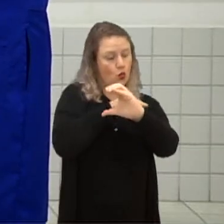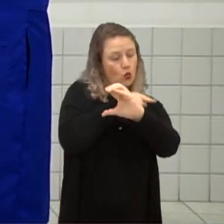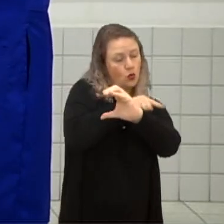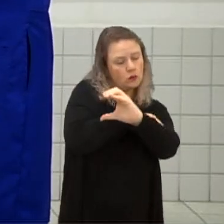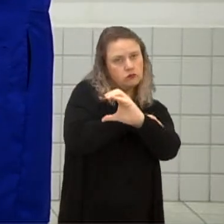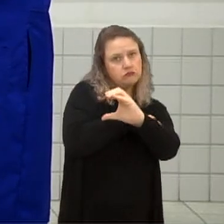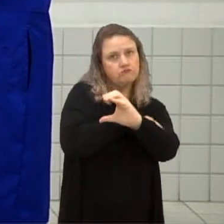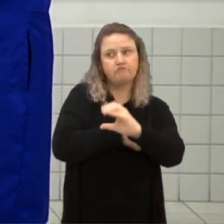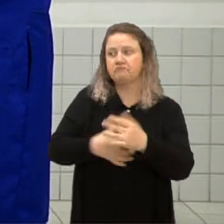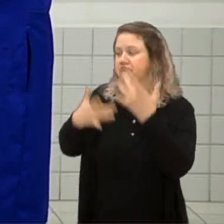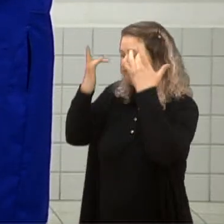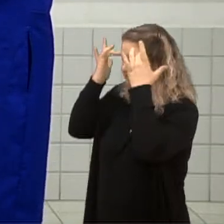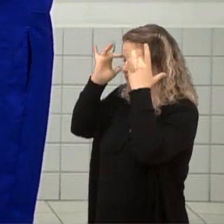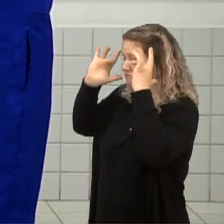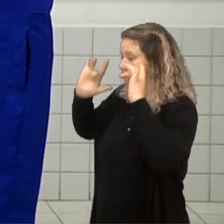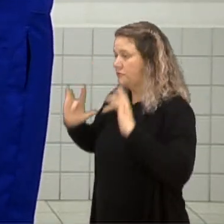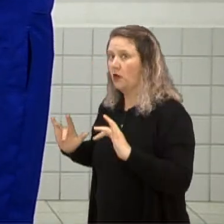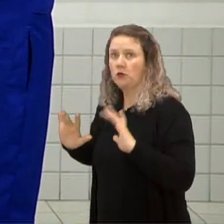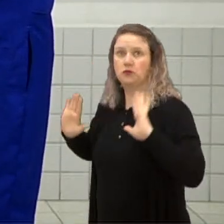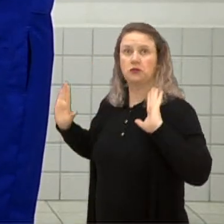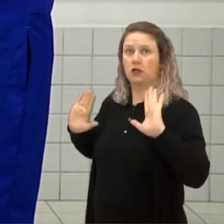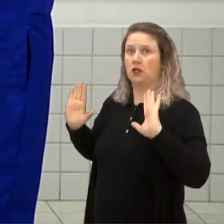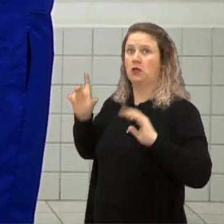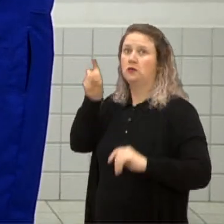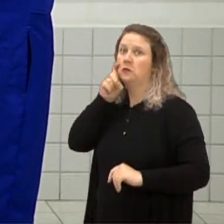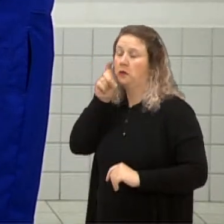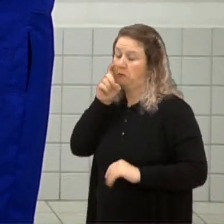Ai, não sei, Fabiano. Será que é externa também?